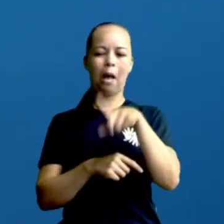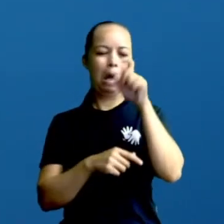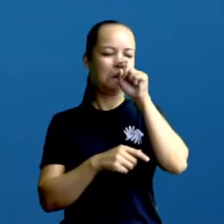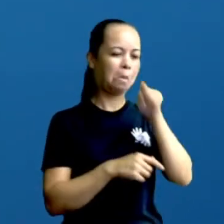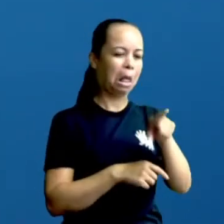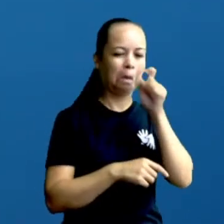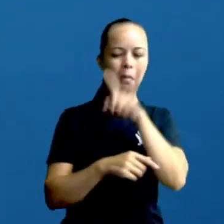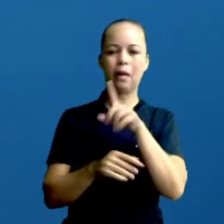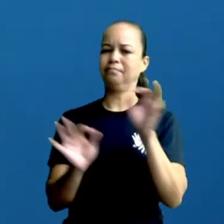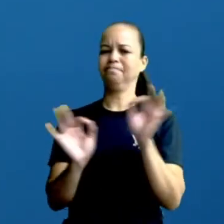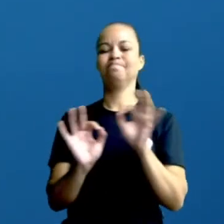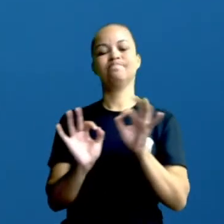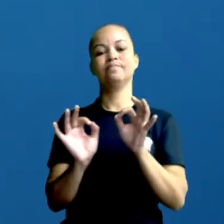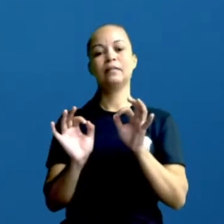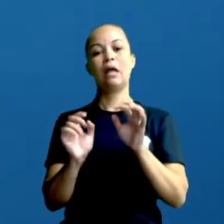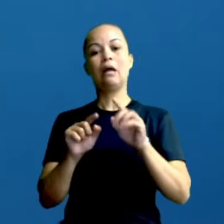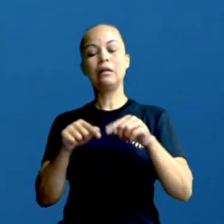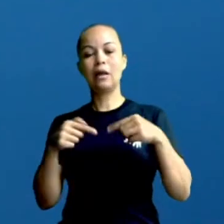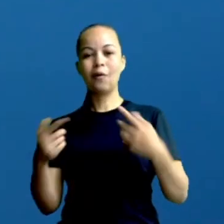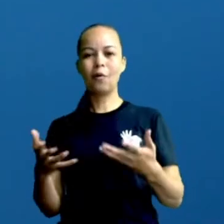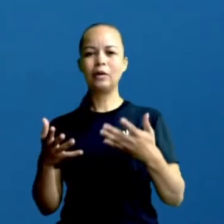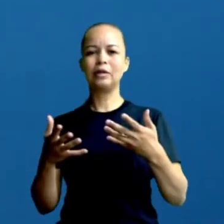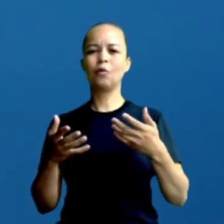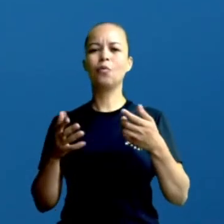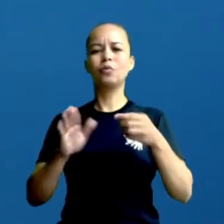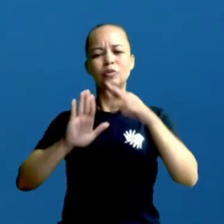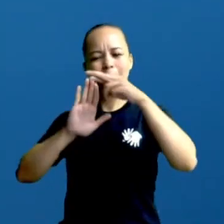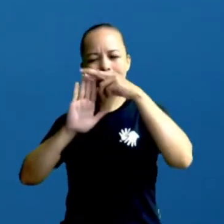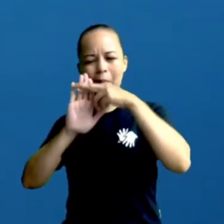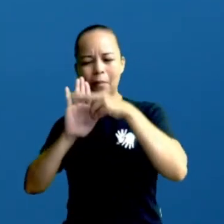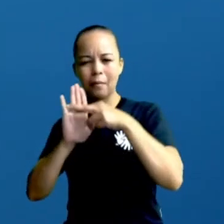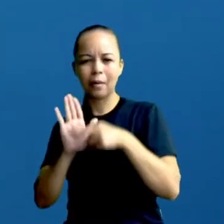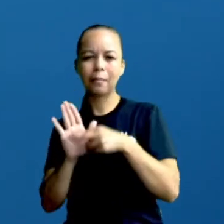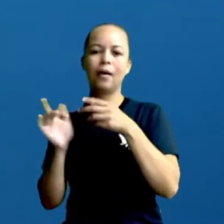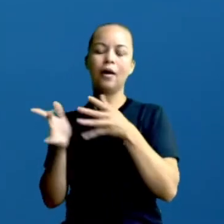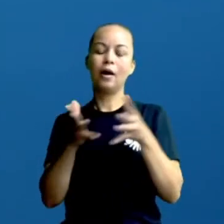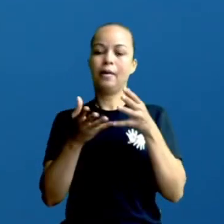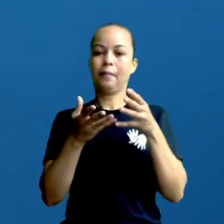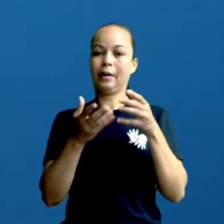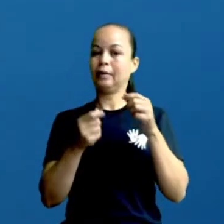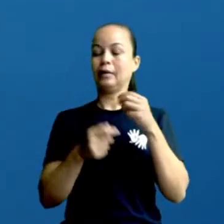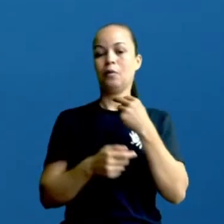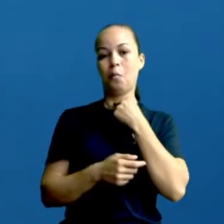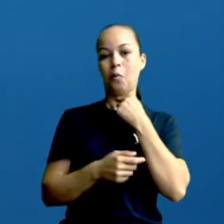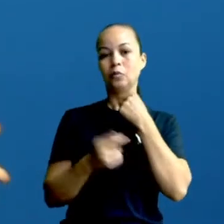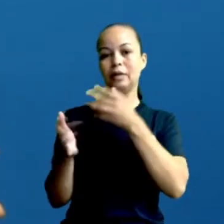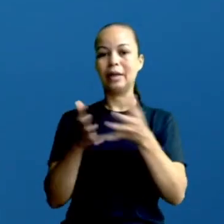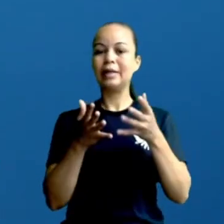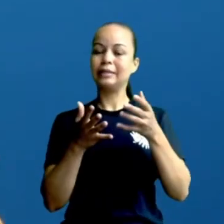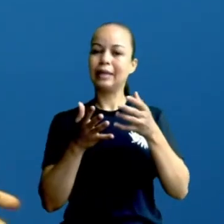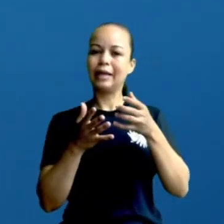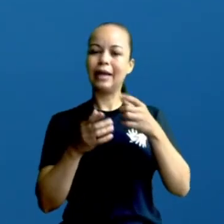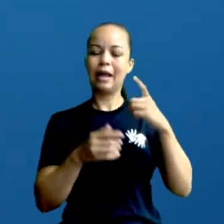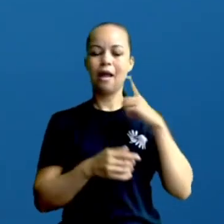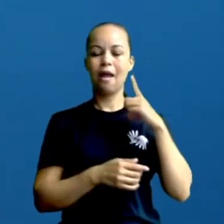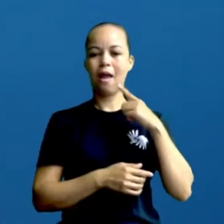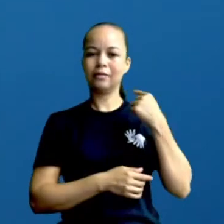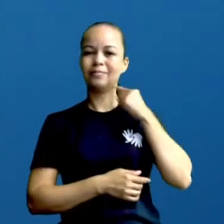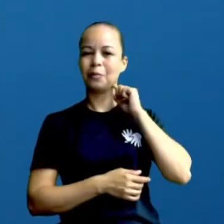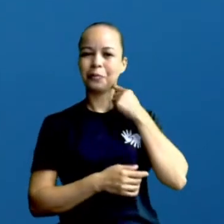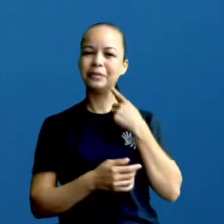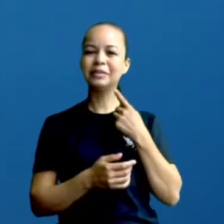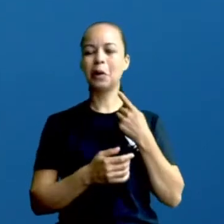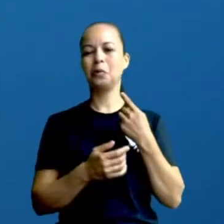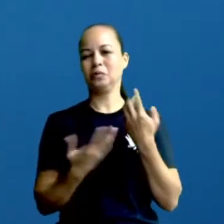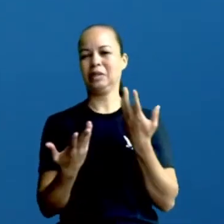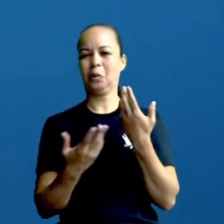algumas sugestões do que fazer para não ter essa poluição tão demasiada que nós estamos